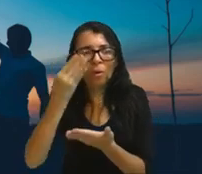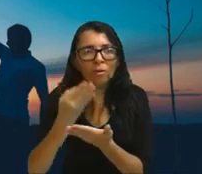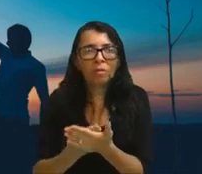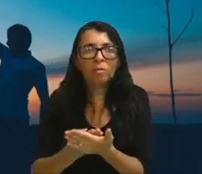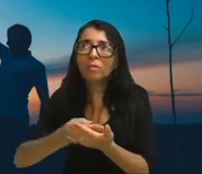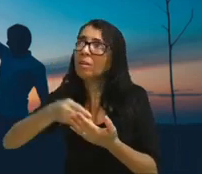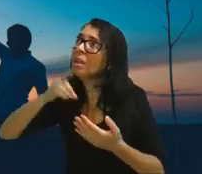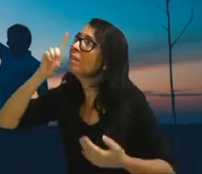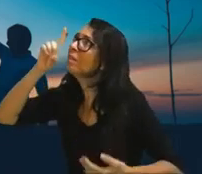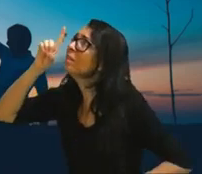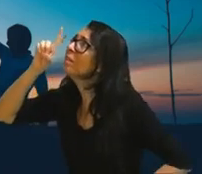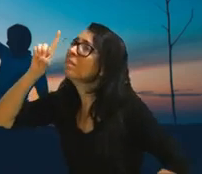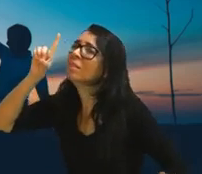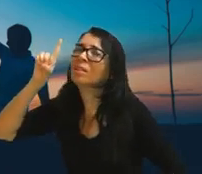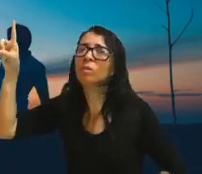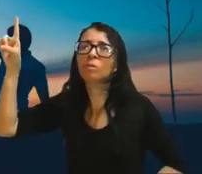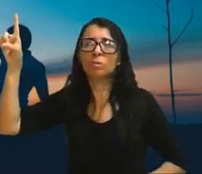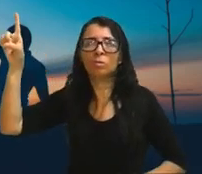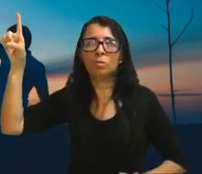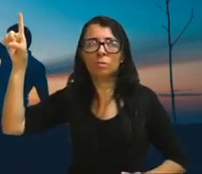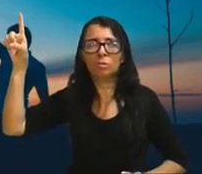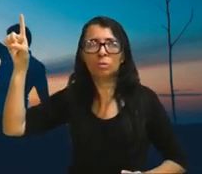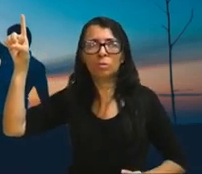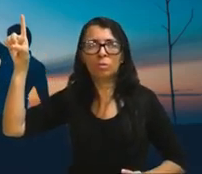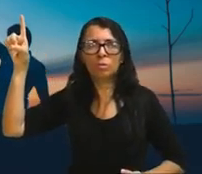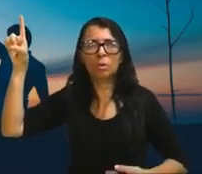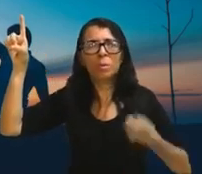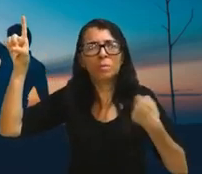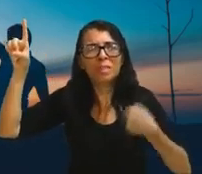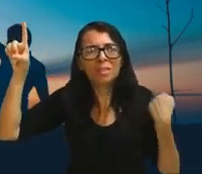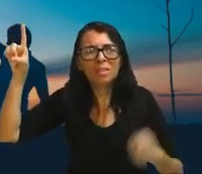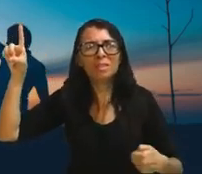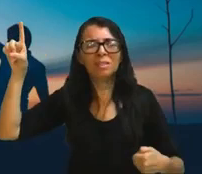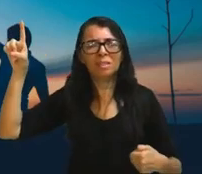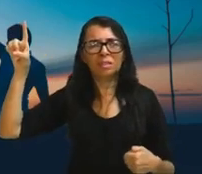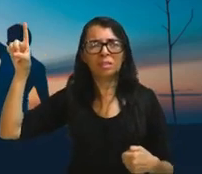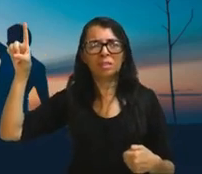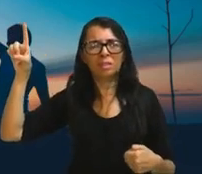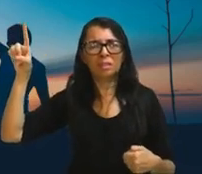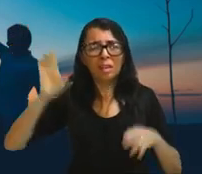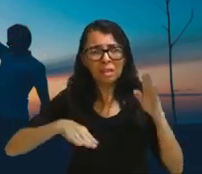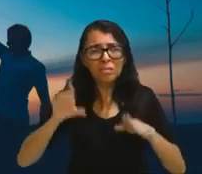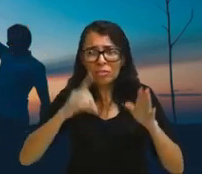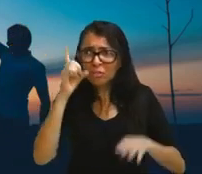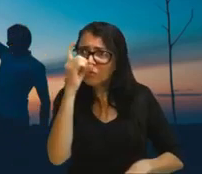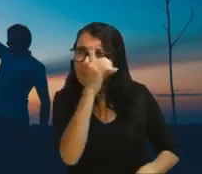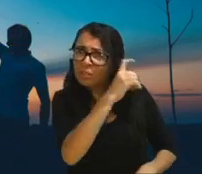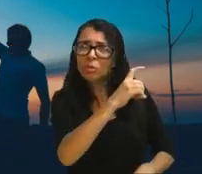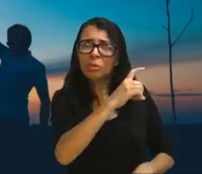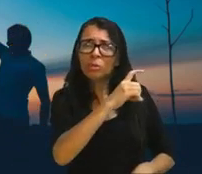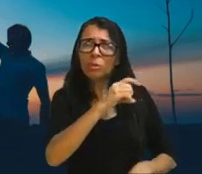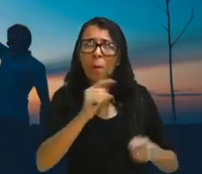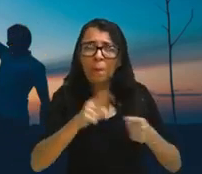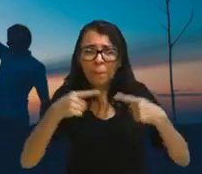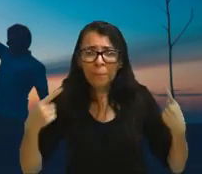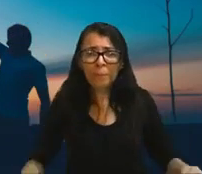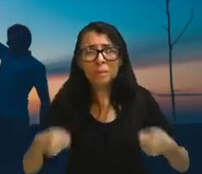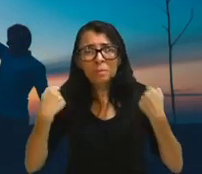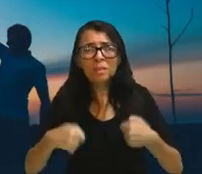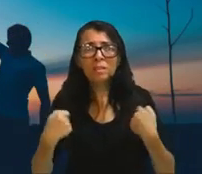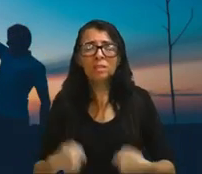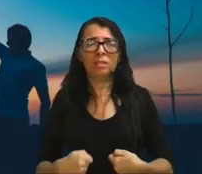totalmente do chão, alguns recados, algumas notícias. Se refugie em Deus. Não está entrando em